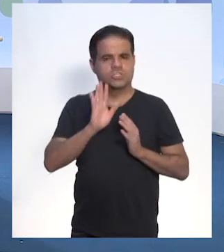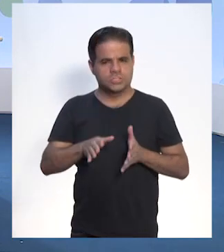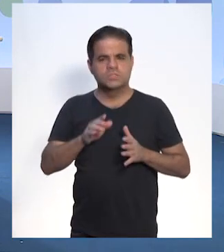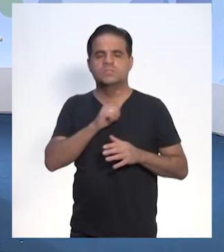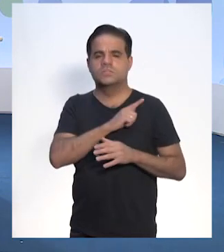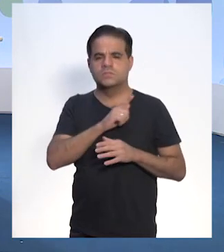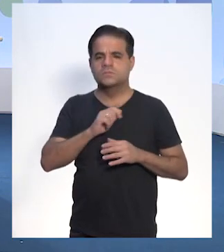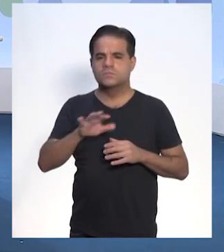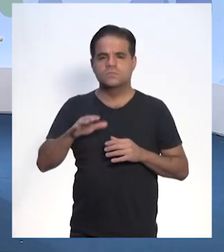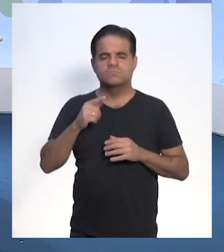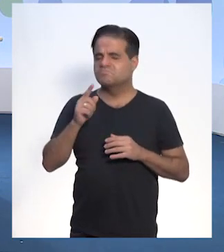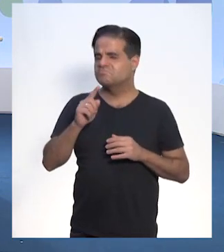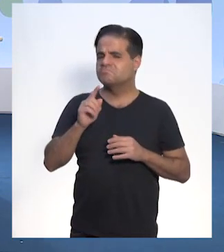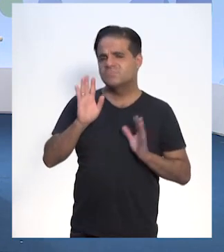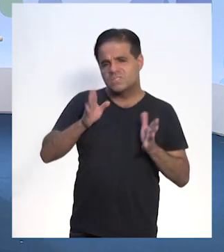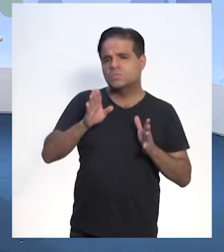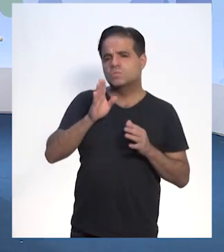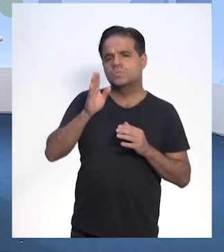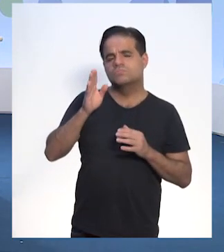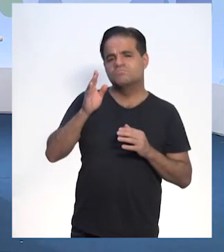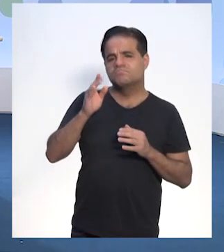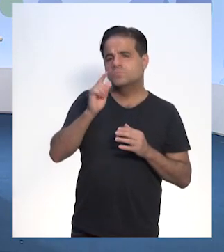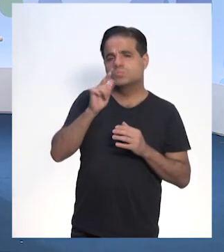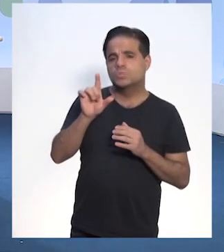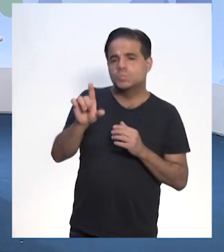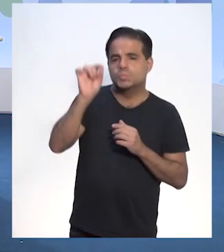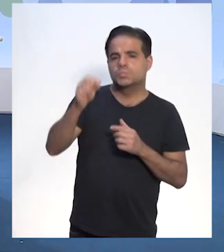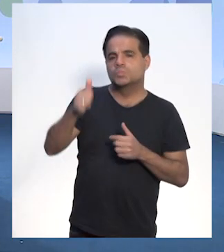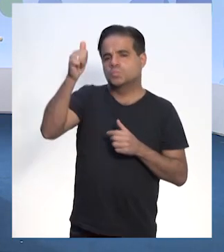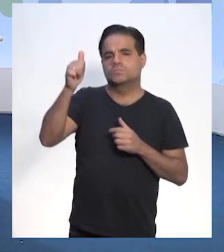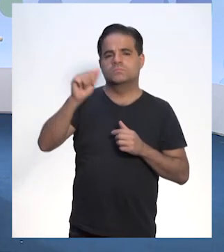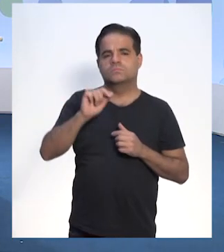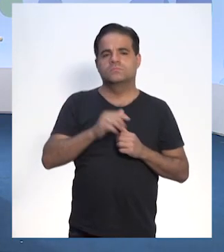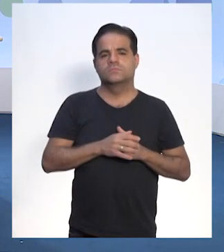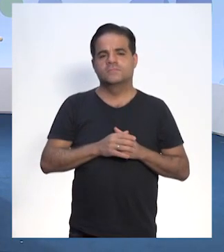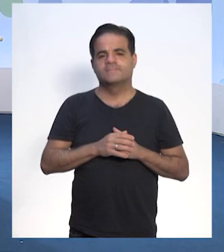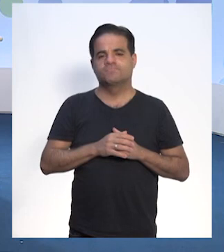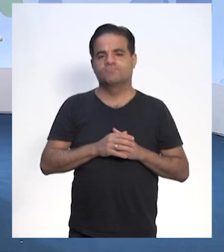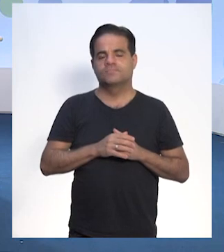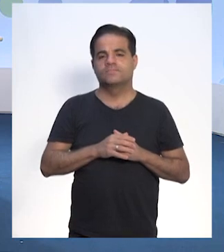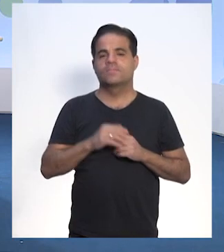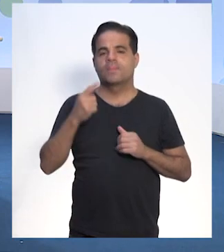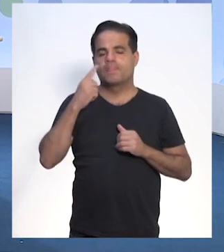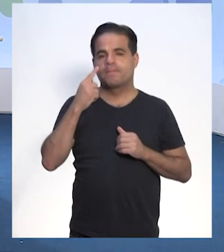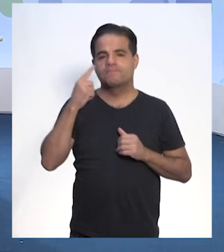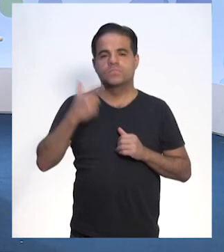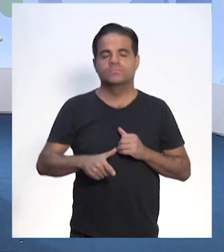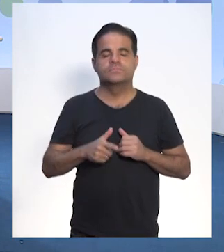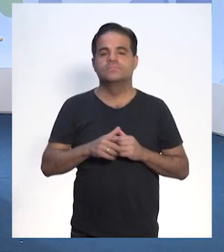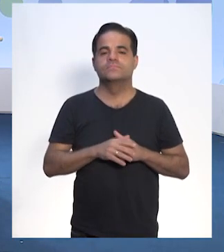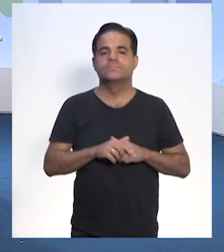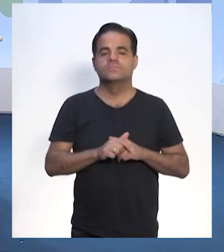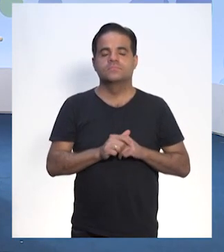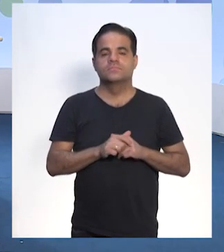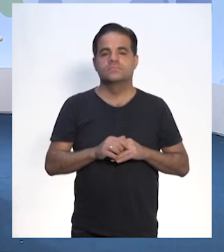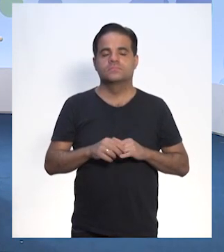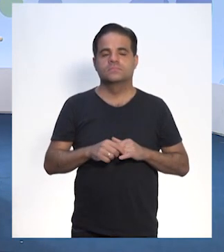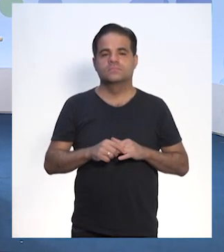já ouvi falar, mas não tenho nenhuma preferida. Deixa eu ver o que mais.